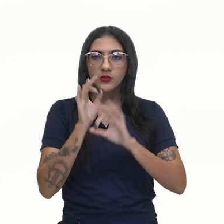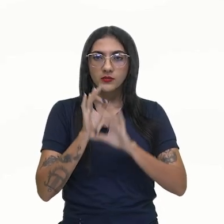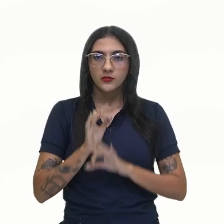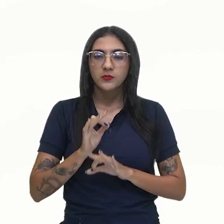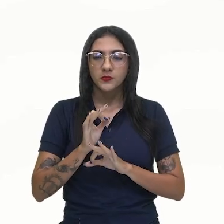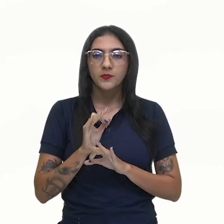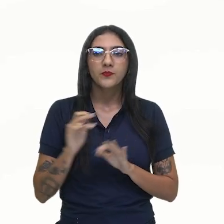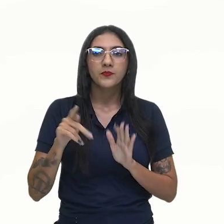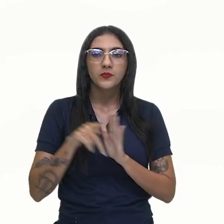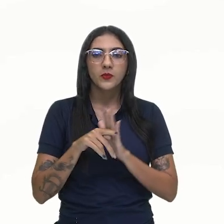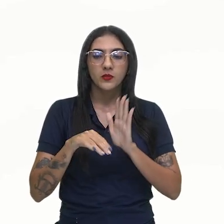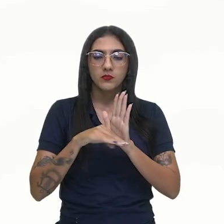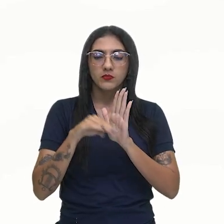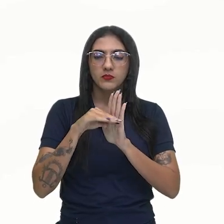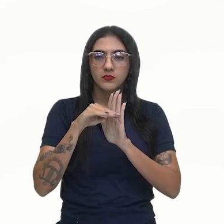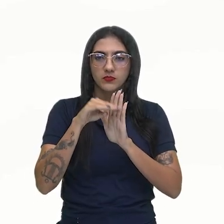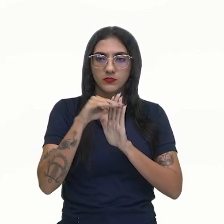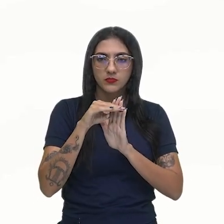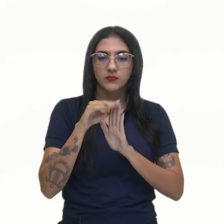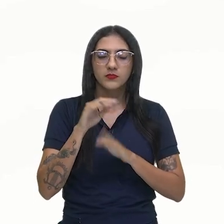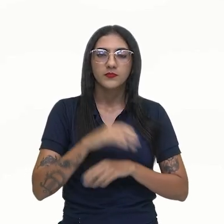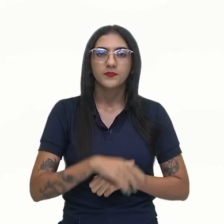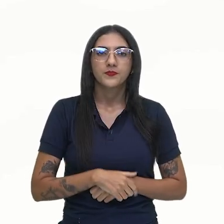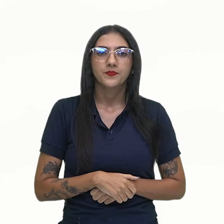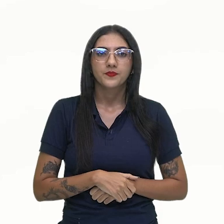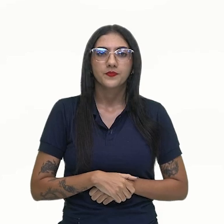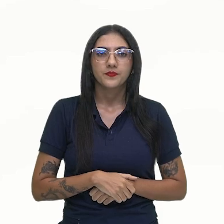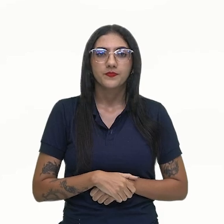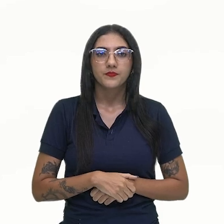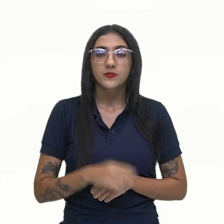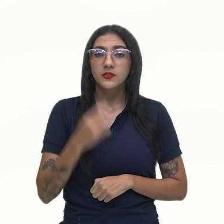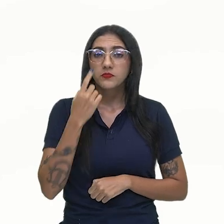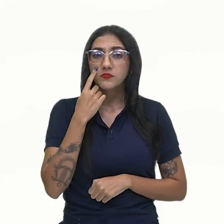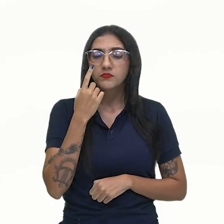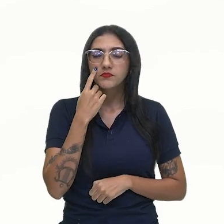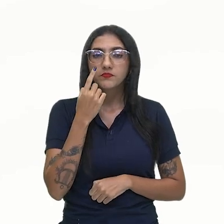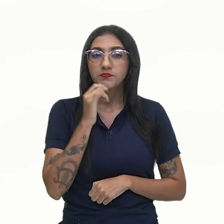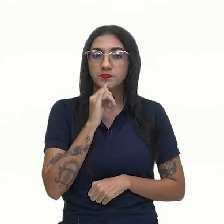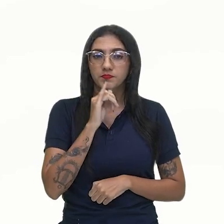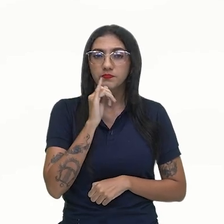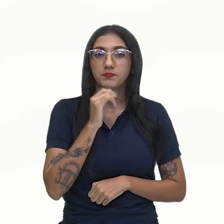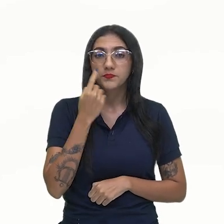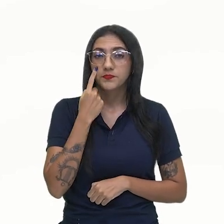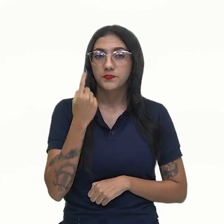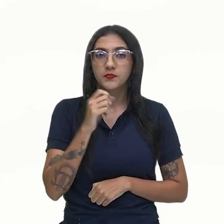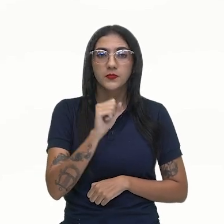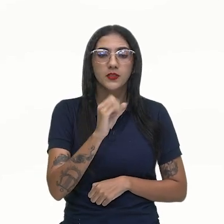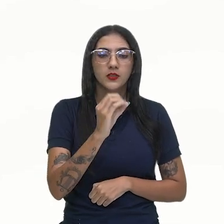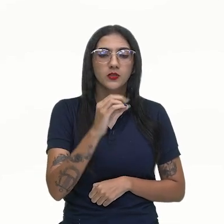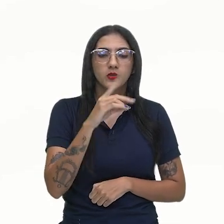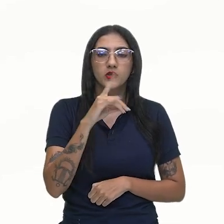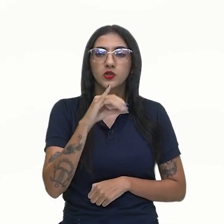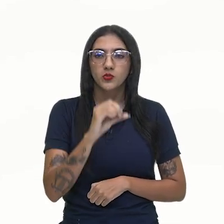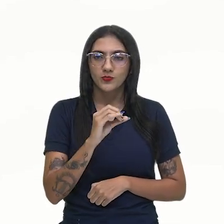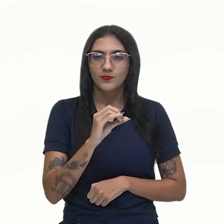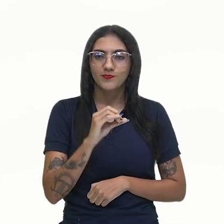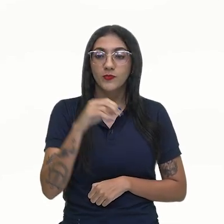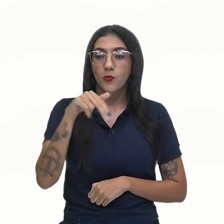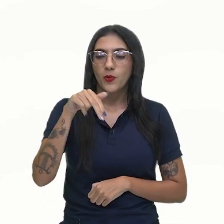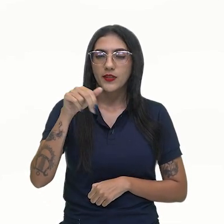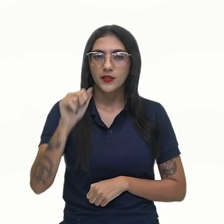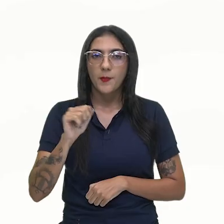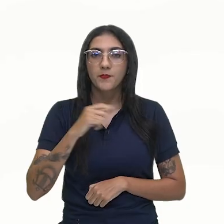por nível e por subnível de energia. Vamos fazer uns exemplos. O sódio. São